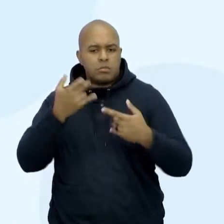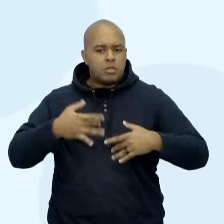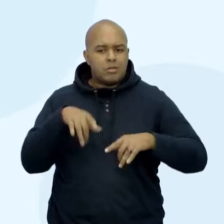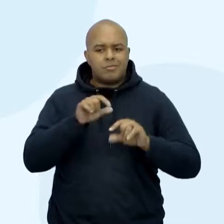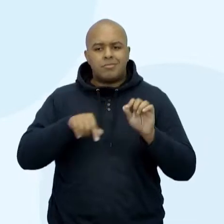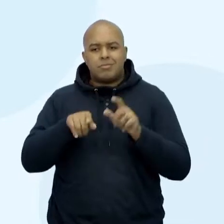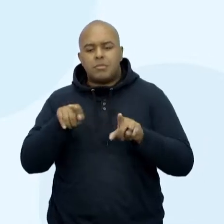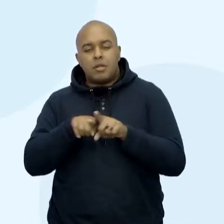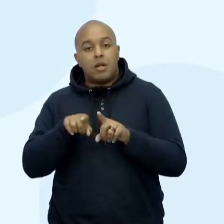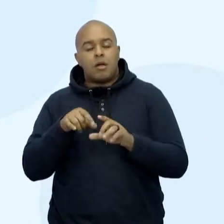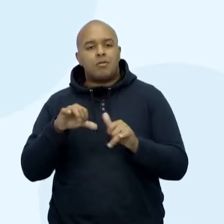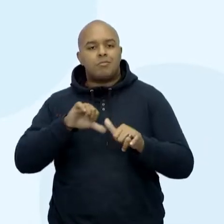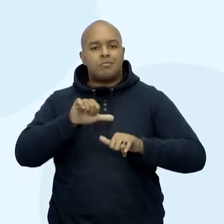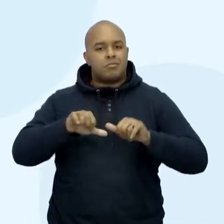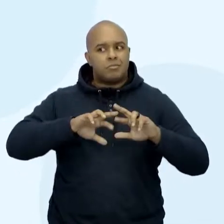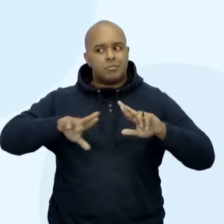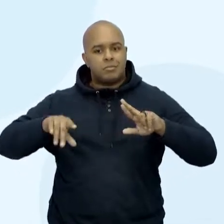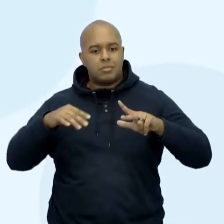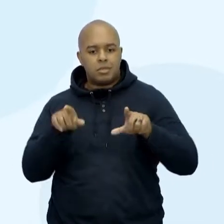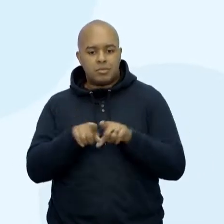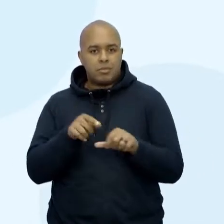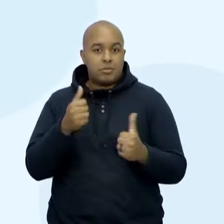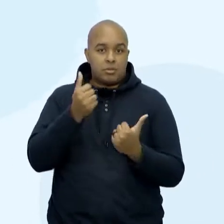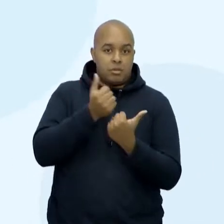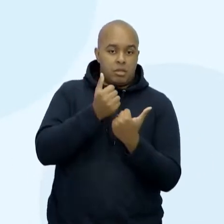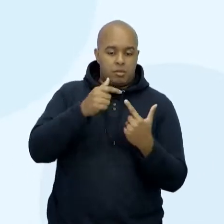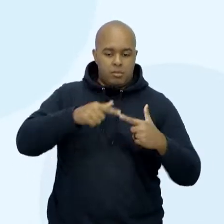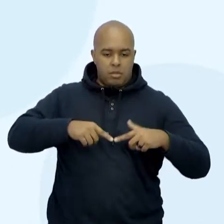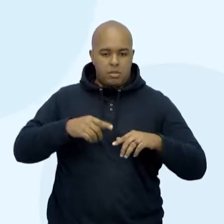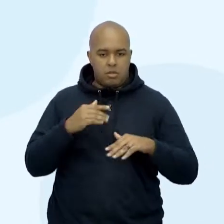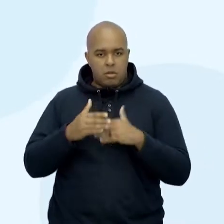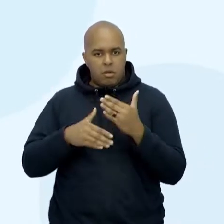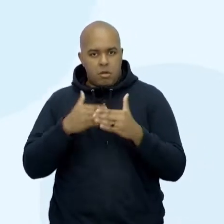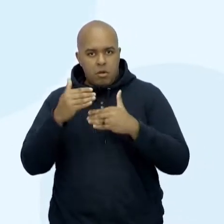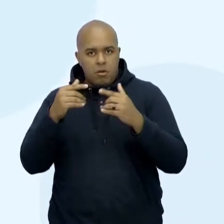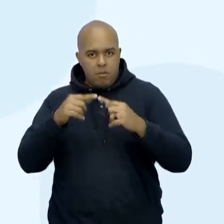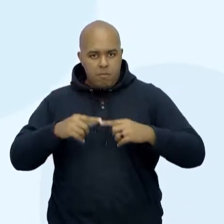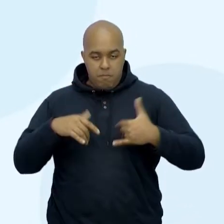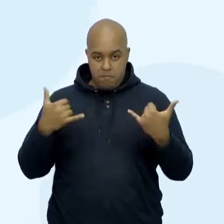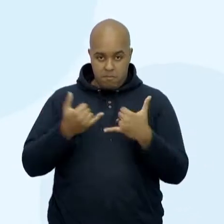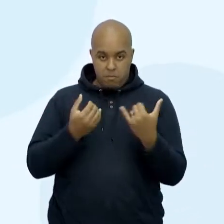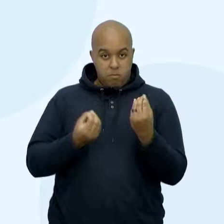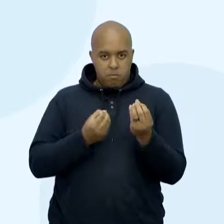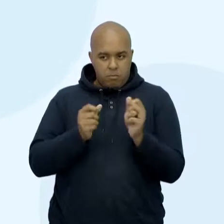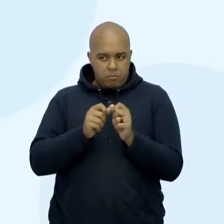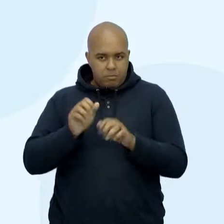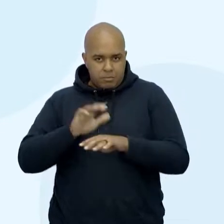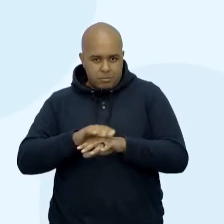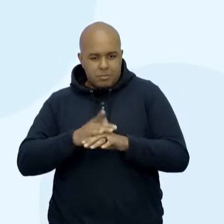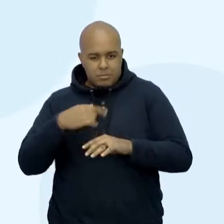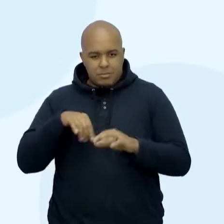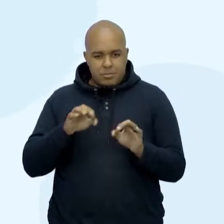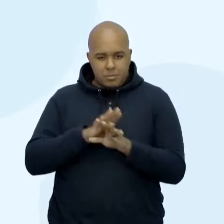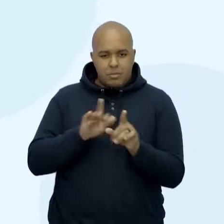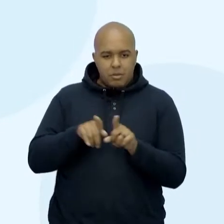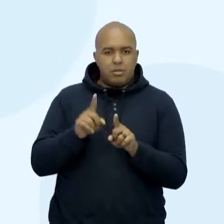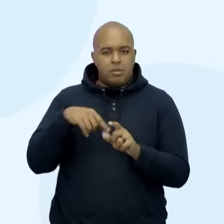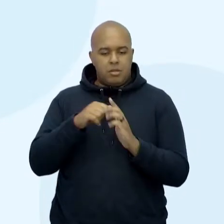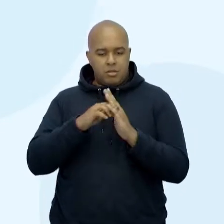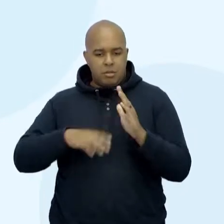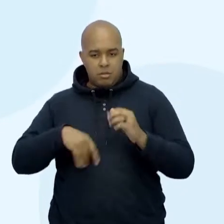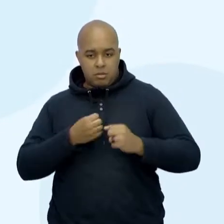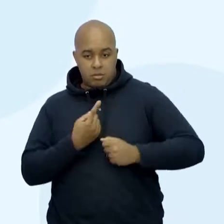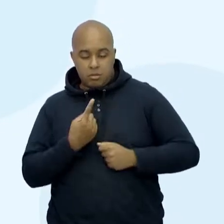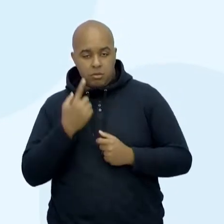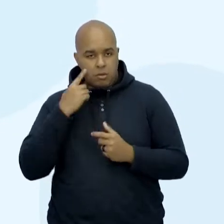opções alternativas e mais sustentáveis de produção de eletricidade. Já terminamos aí a nossa atividade